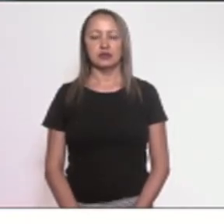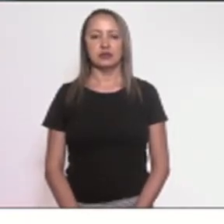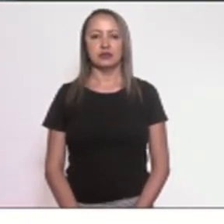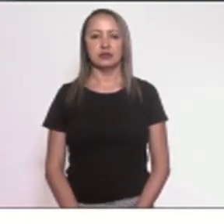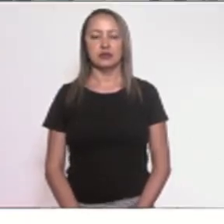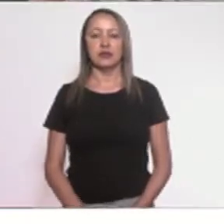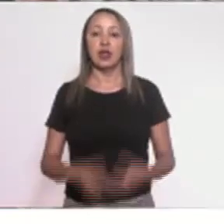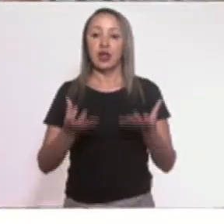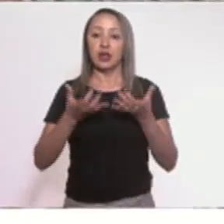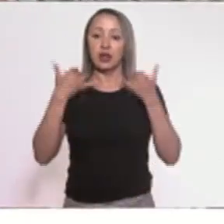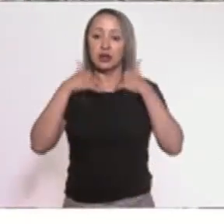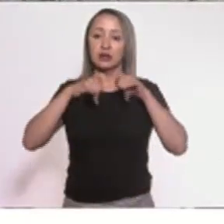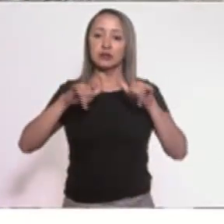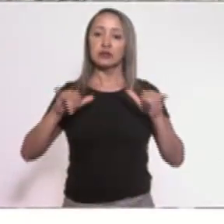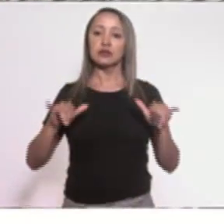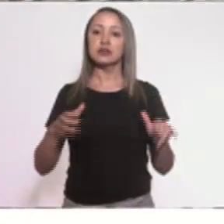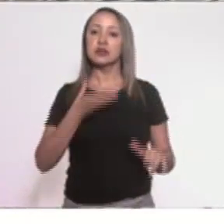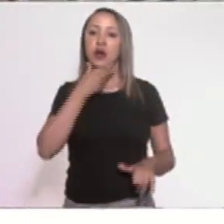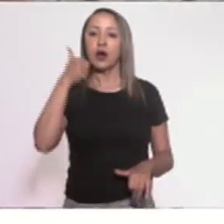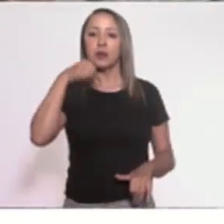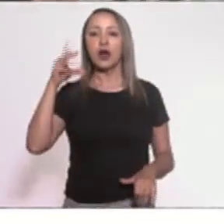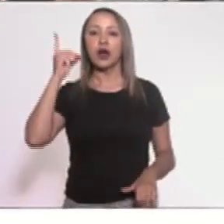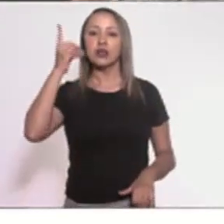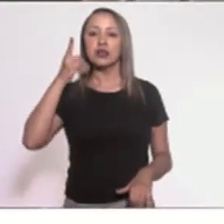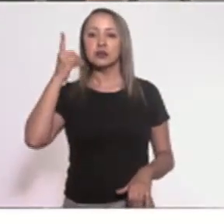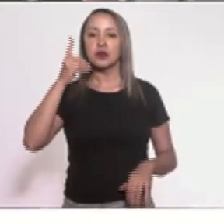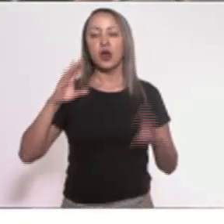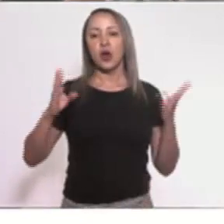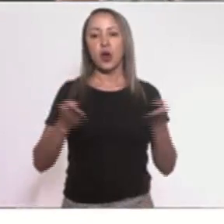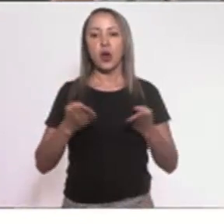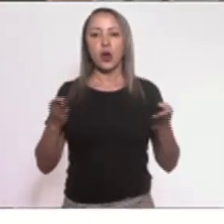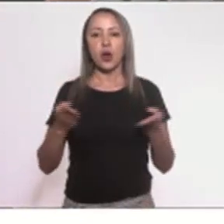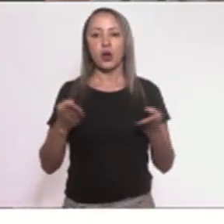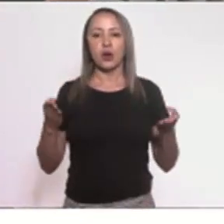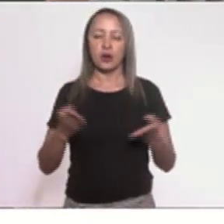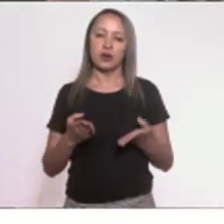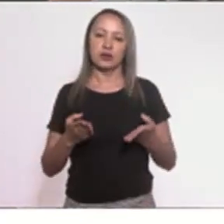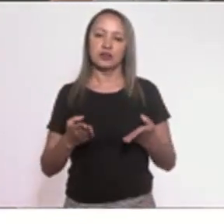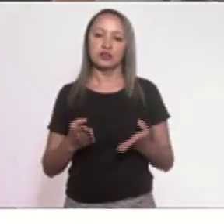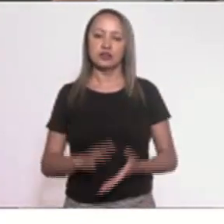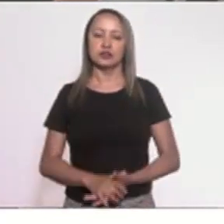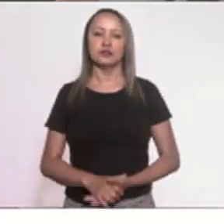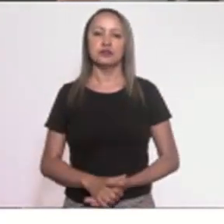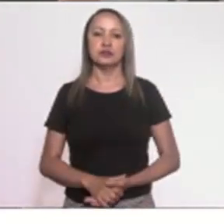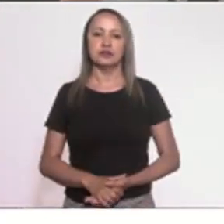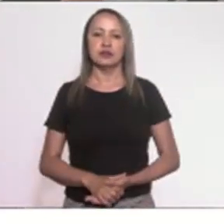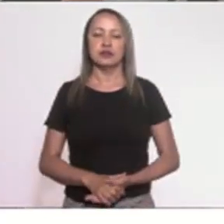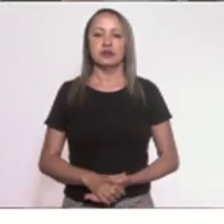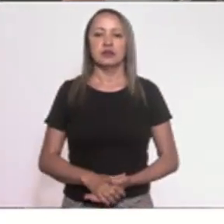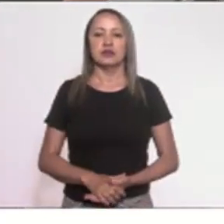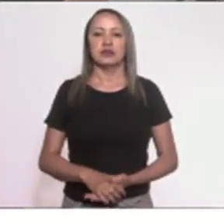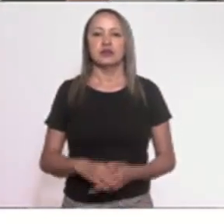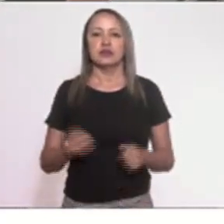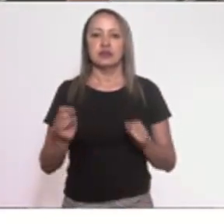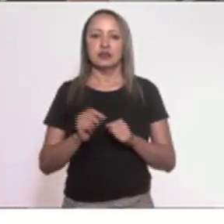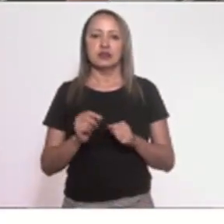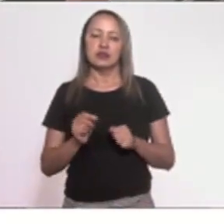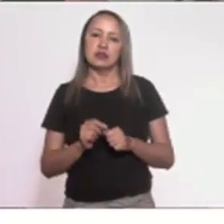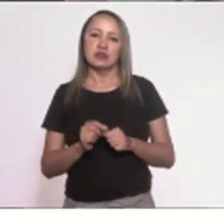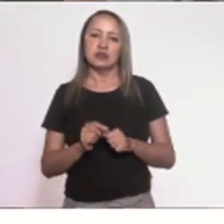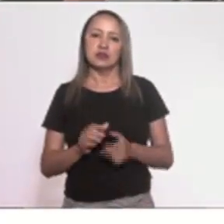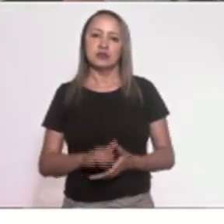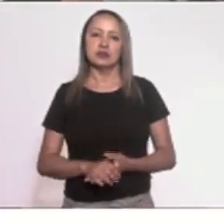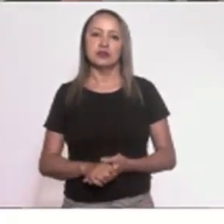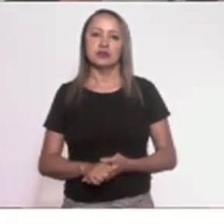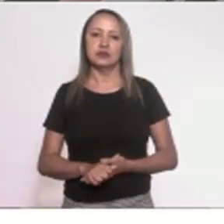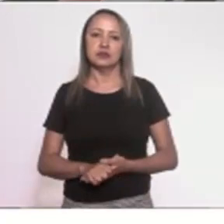Queria avisar a todos os deputadas e deputados que hoje a gente acabou de protocolar a reabertura da frente em defesa